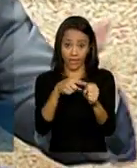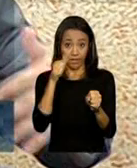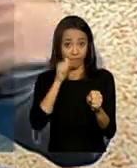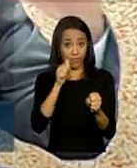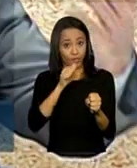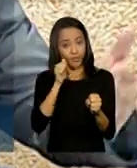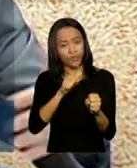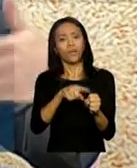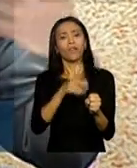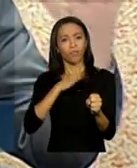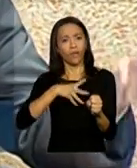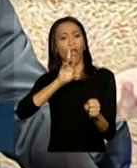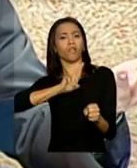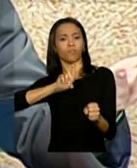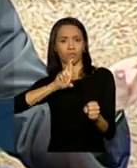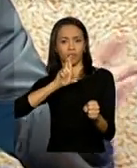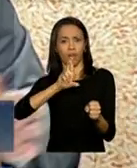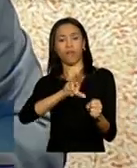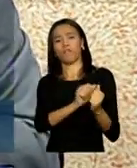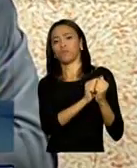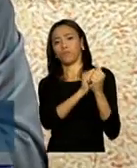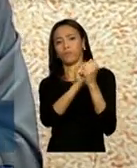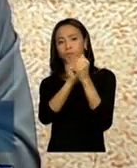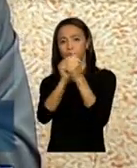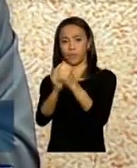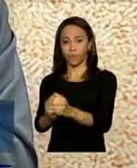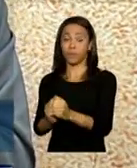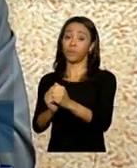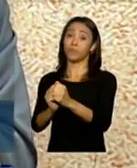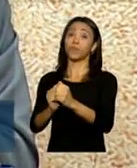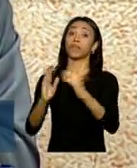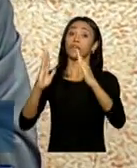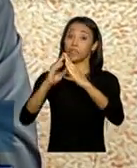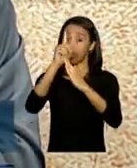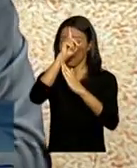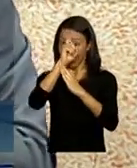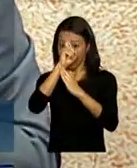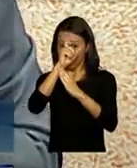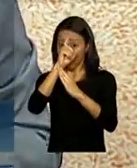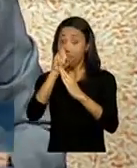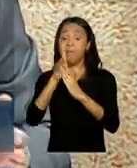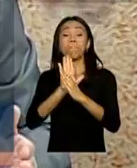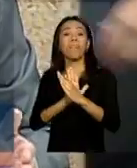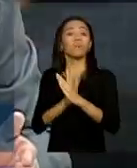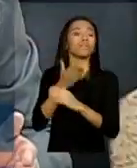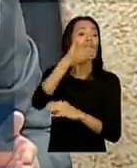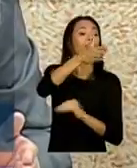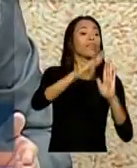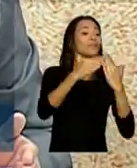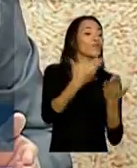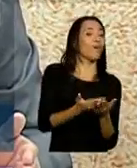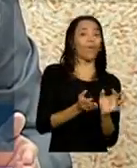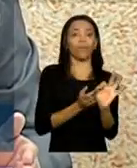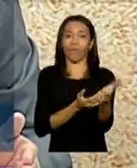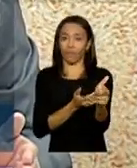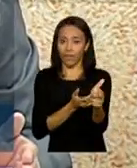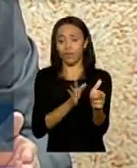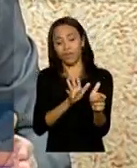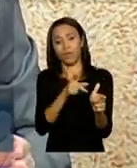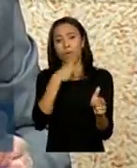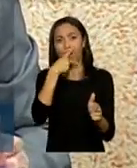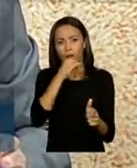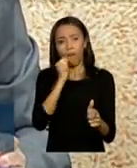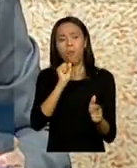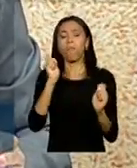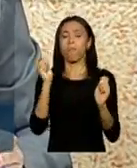acompanhada de um responsável no posto de saúde é feito na escola não vai tá então os pais podem fazer um termo de recusa sobre essa vacinação